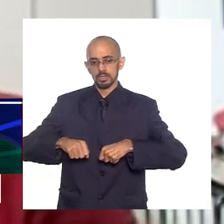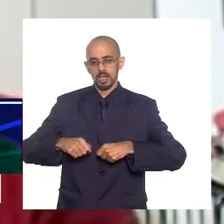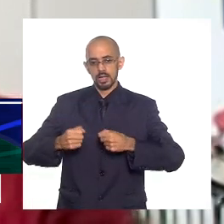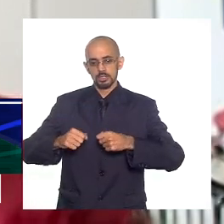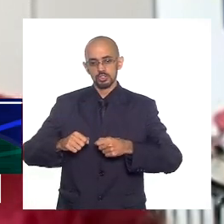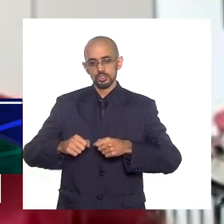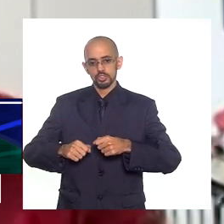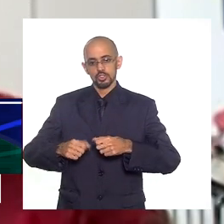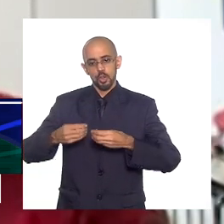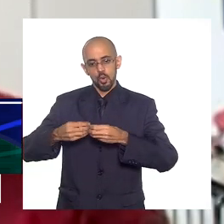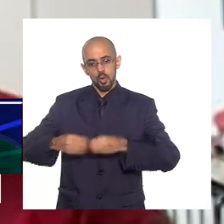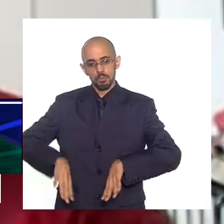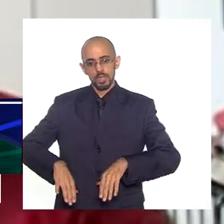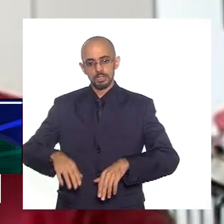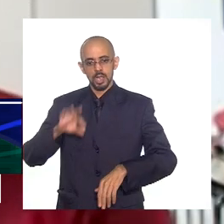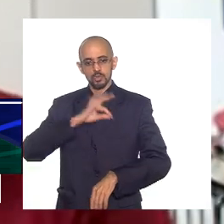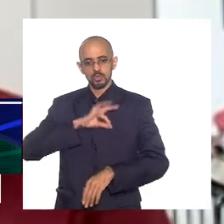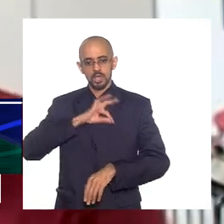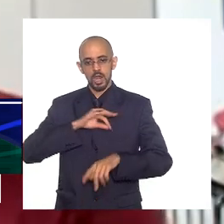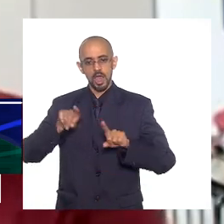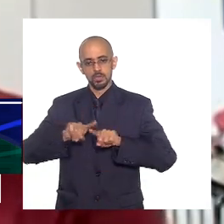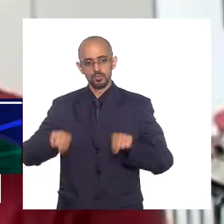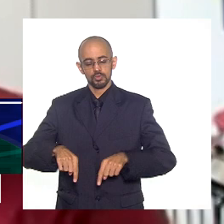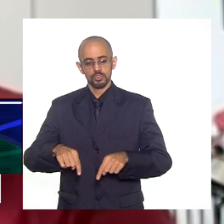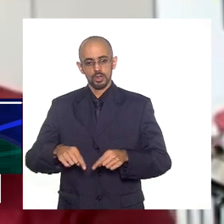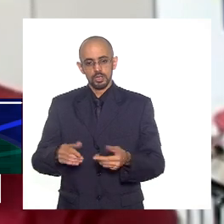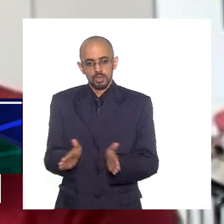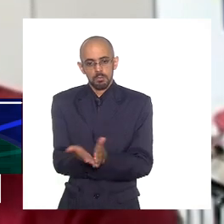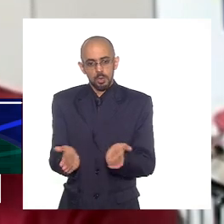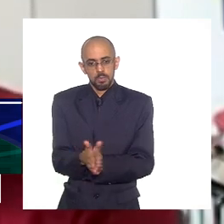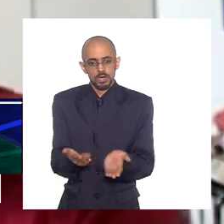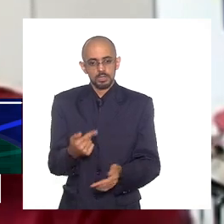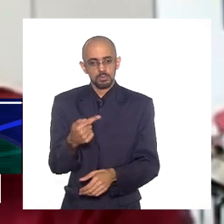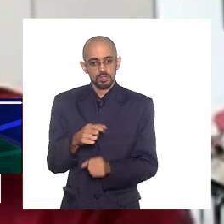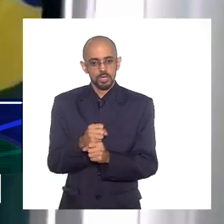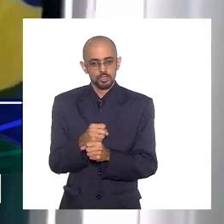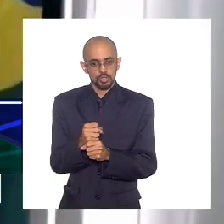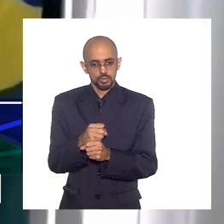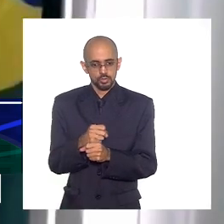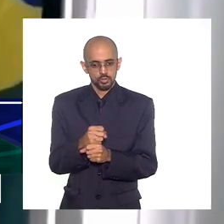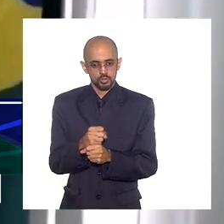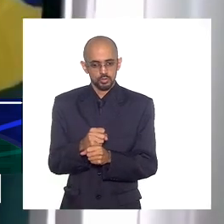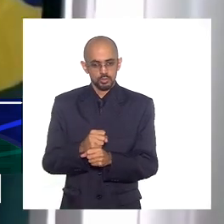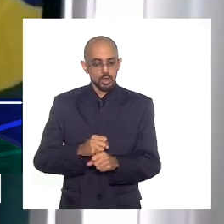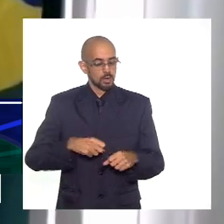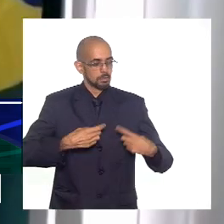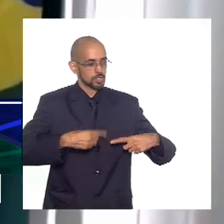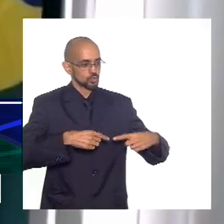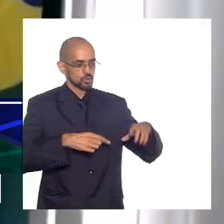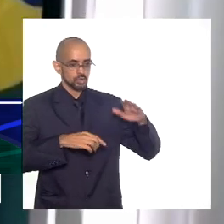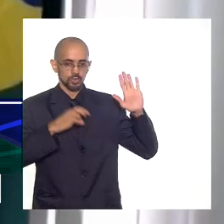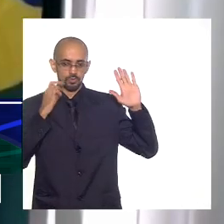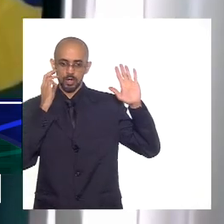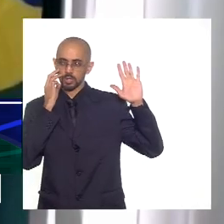servidores que estão há 7 anos empobrecendo no Estado do Rio de Janeiro. Para discutir, presidente.